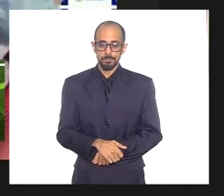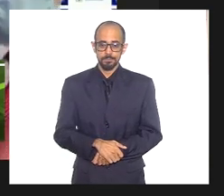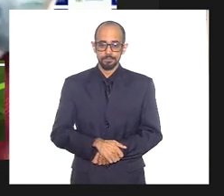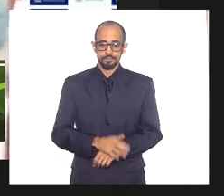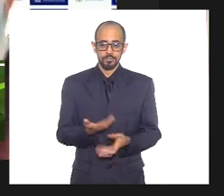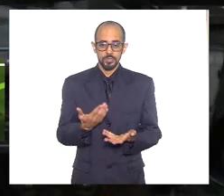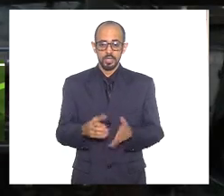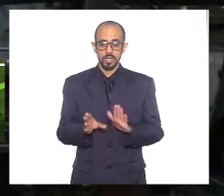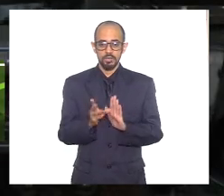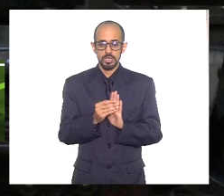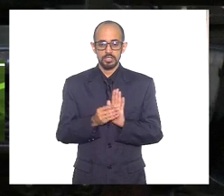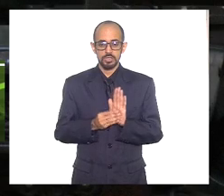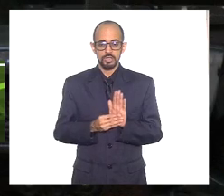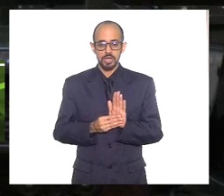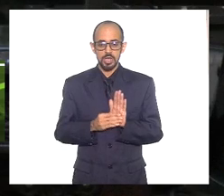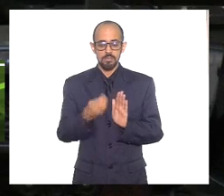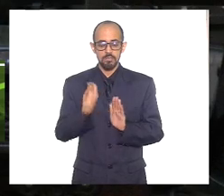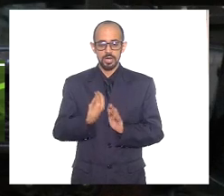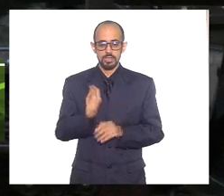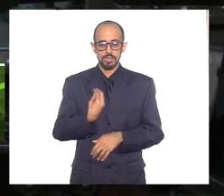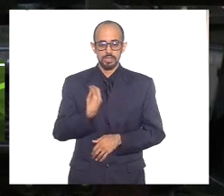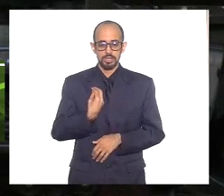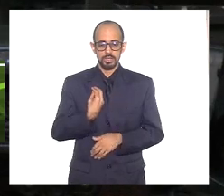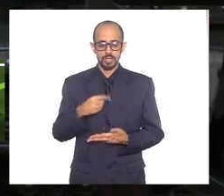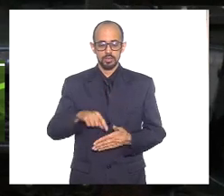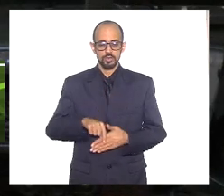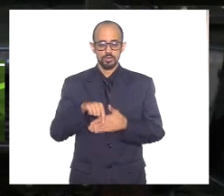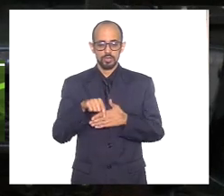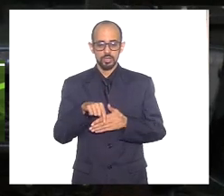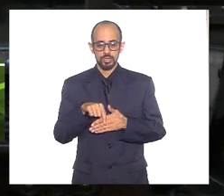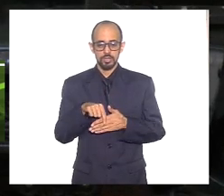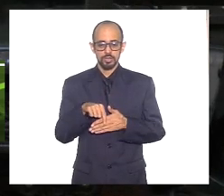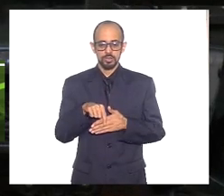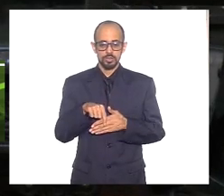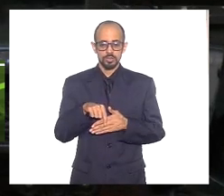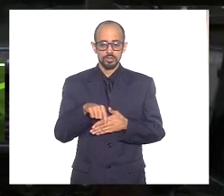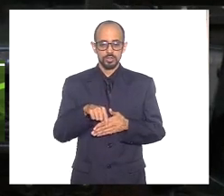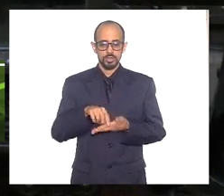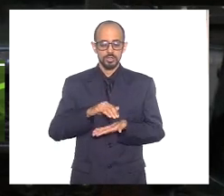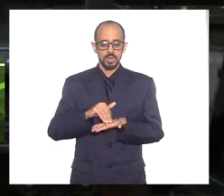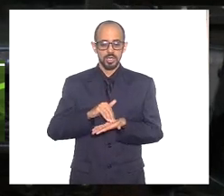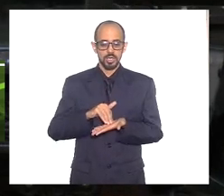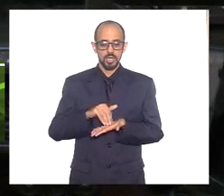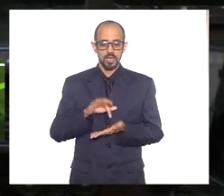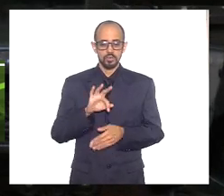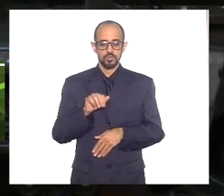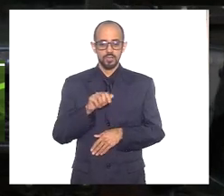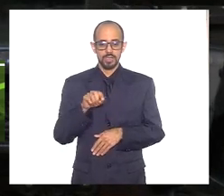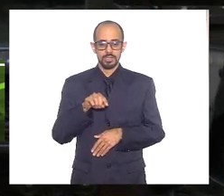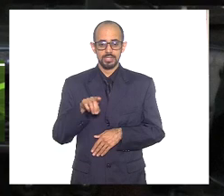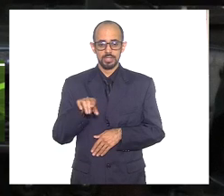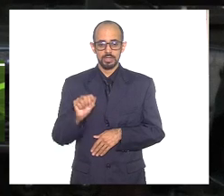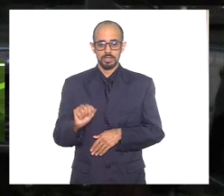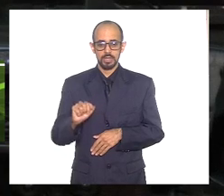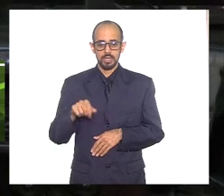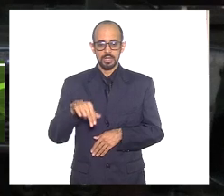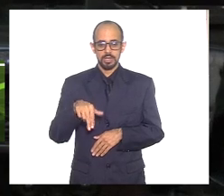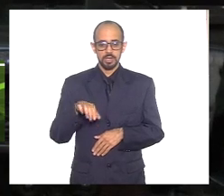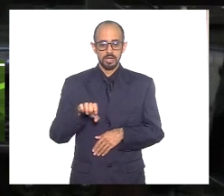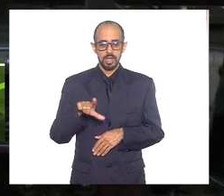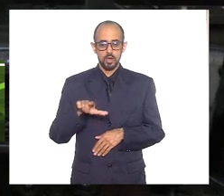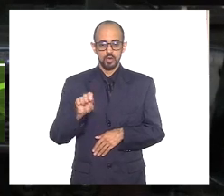Quero registrar a presença das autoridades, do secretário de Fazenda, Nelson Monteiro